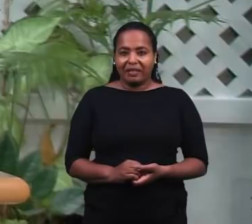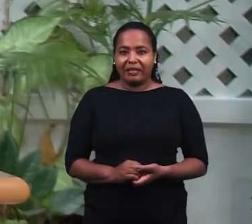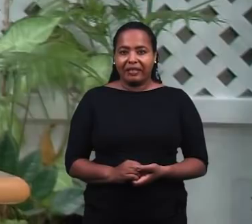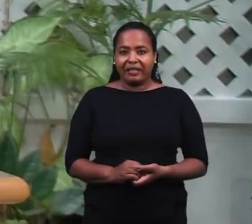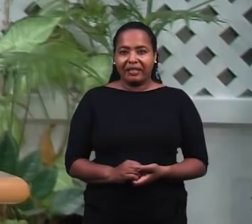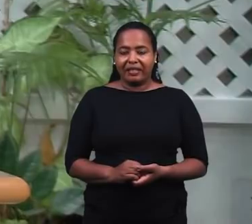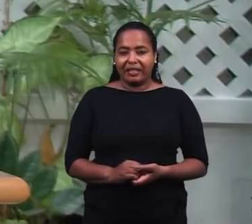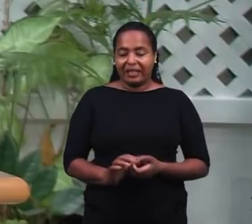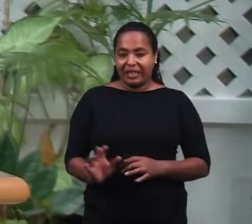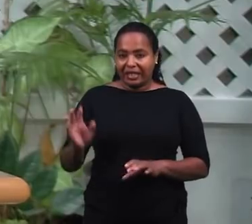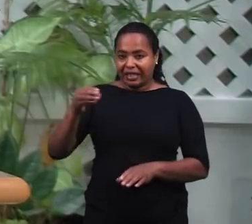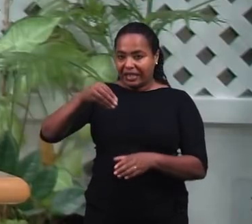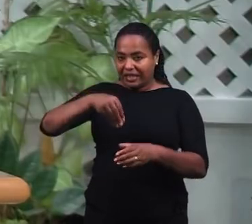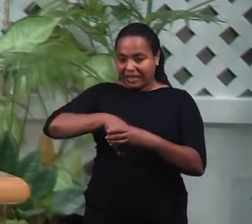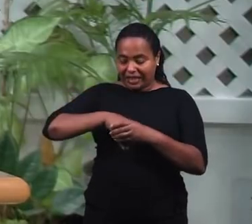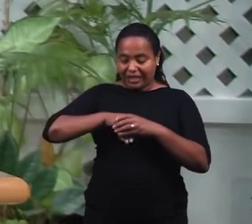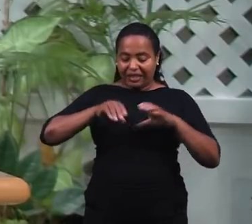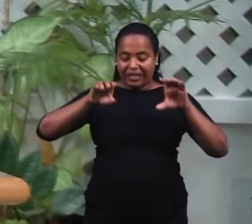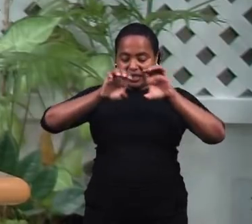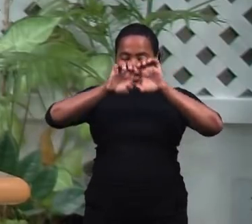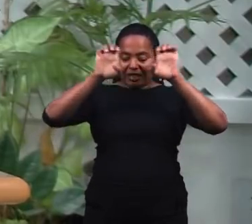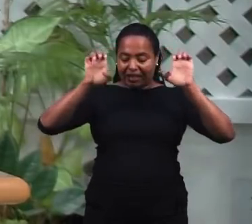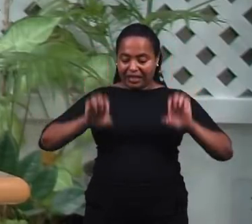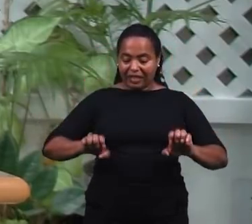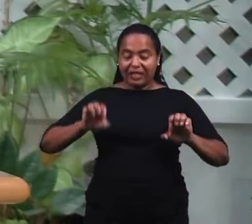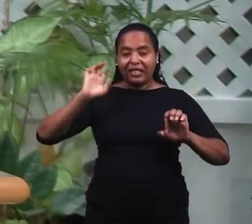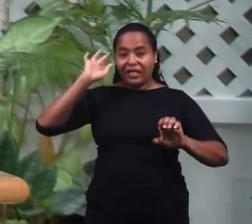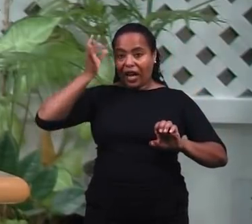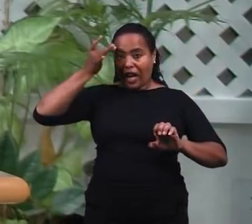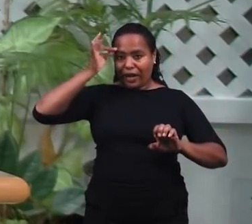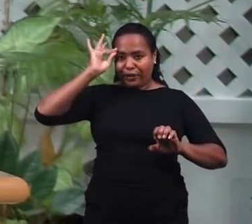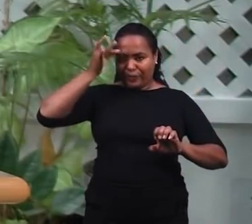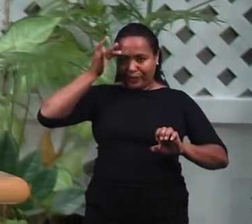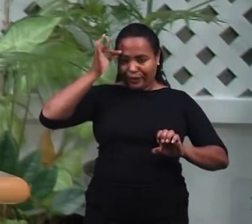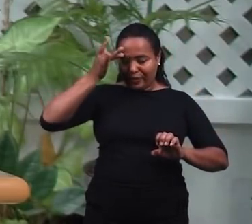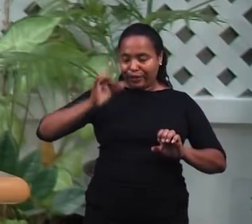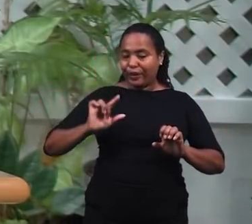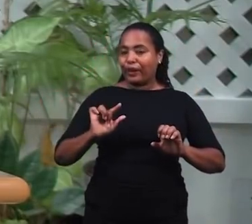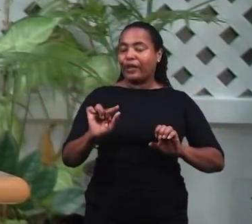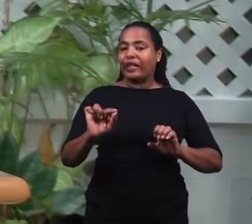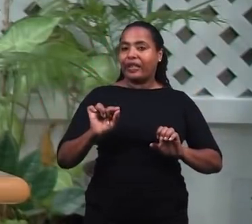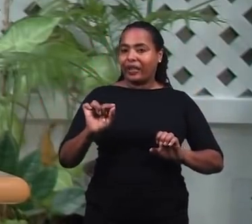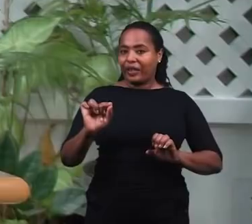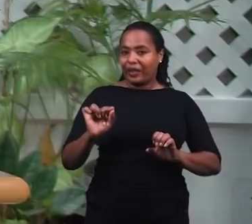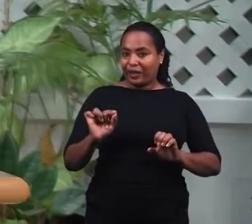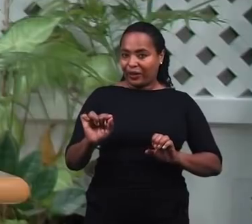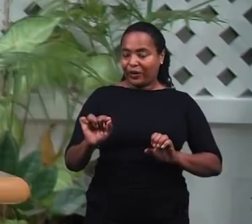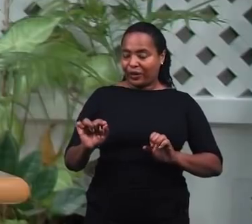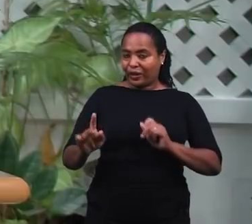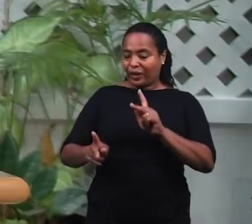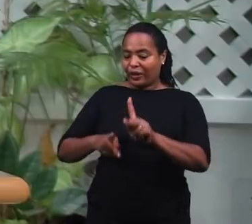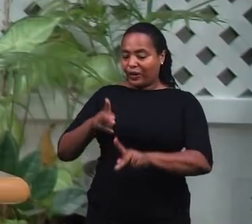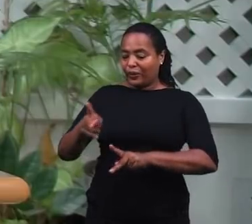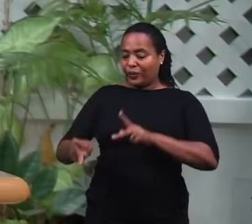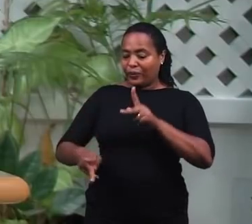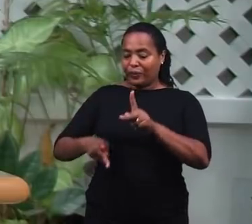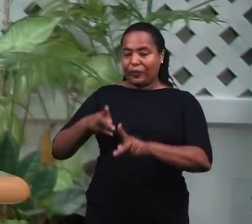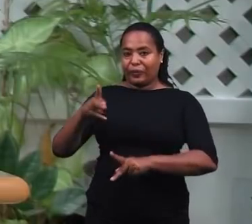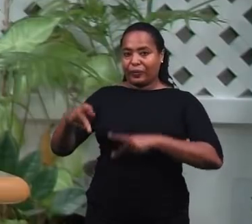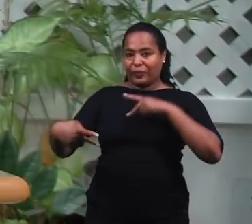dentro de uma estrutura espiritual que é a Igreja de Cristo,